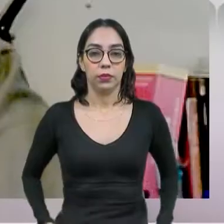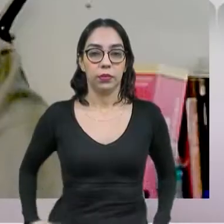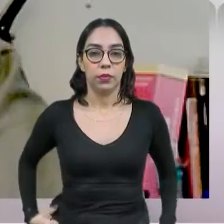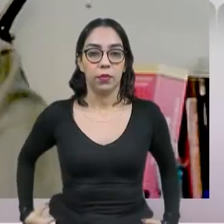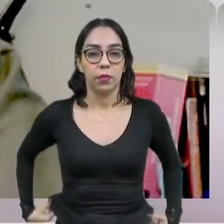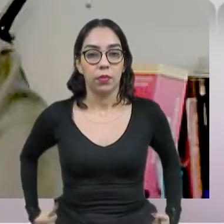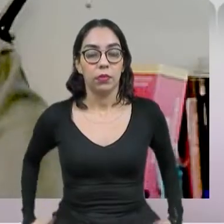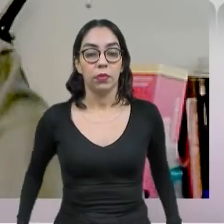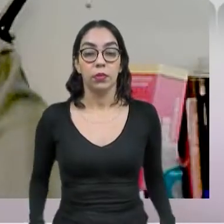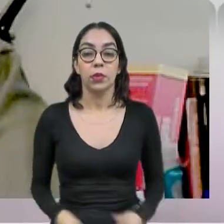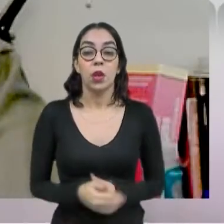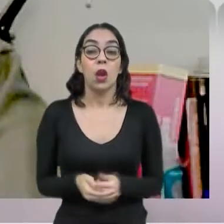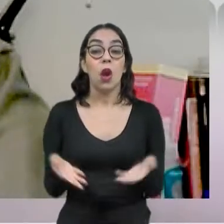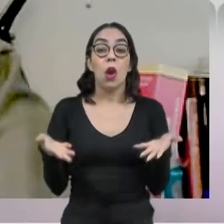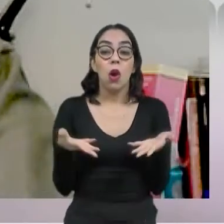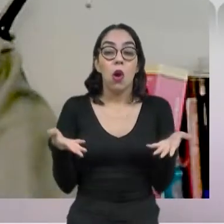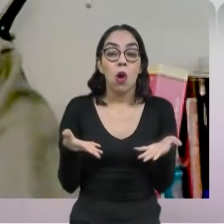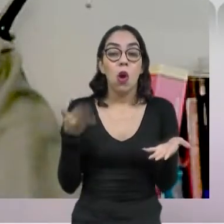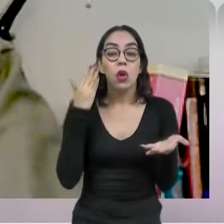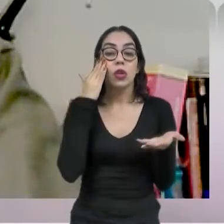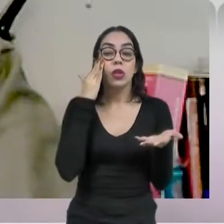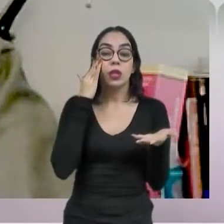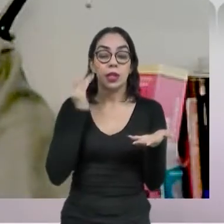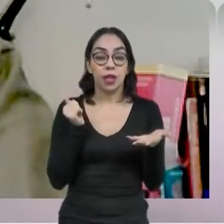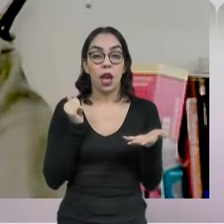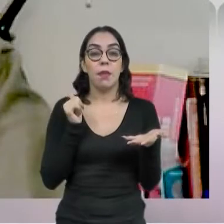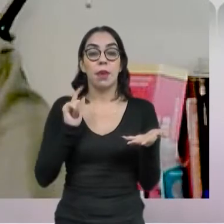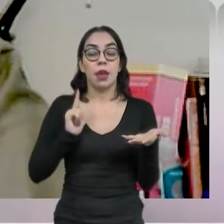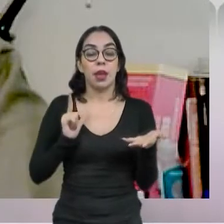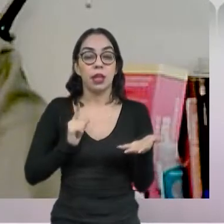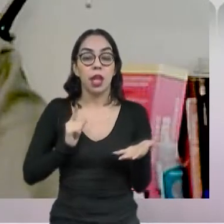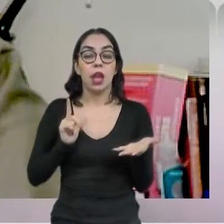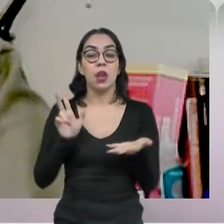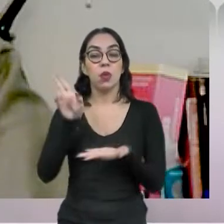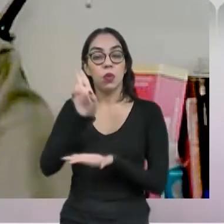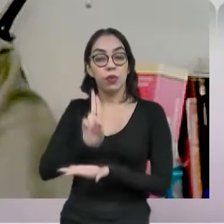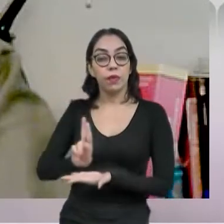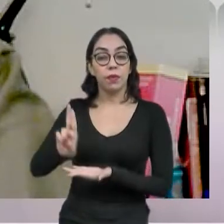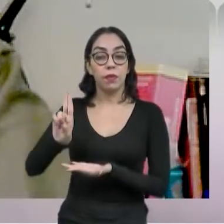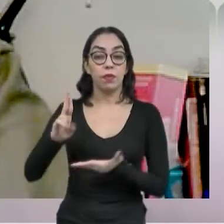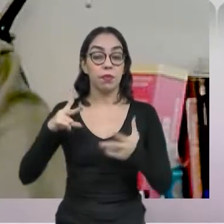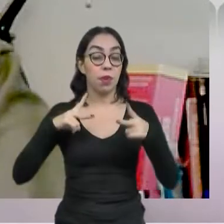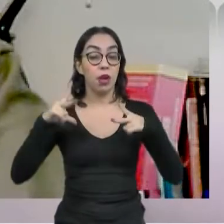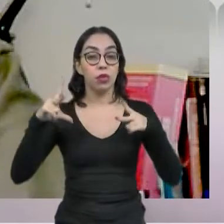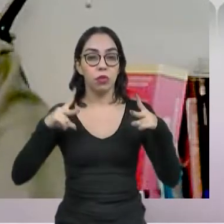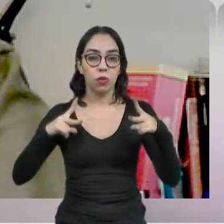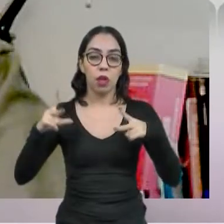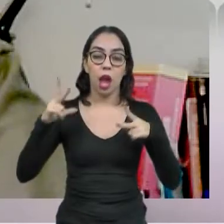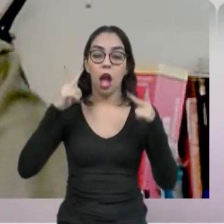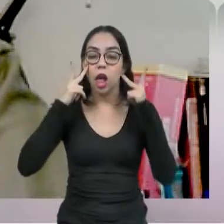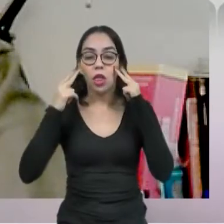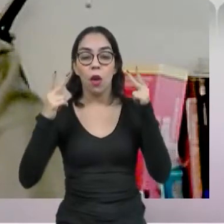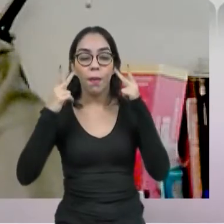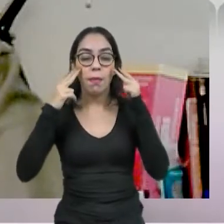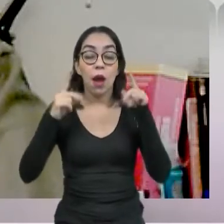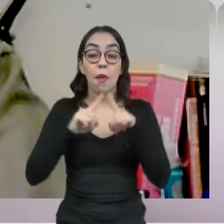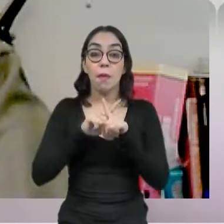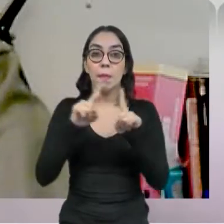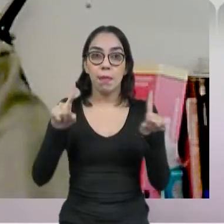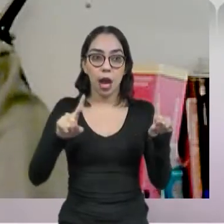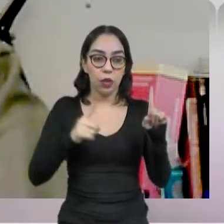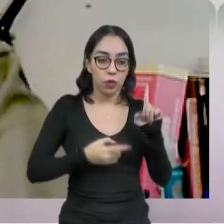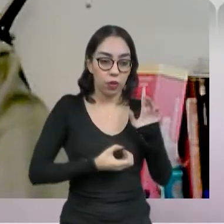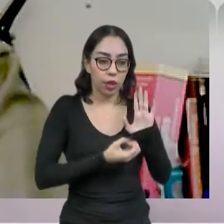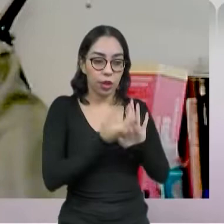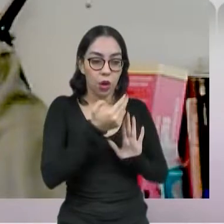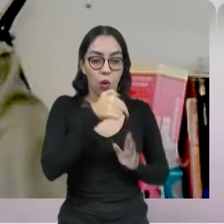né? Hoje é comum existirem faculdades, universidades particulares. Naquele momento era uma novidade, principalmente